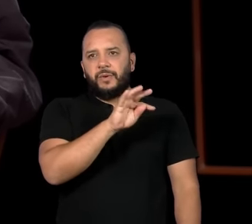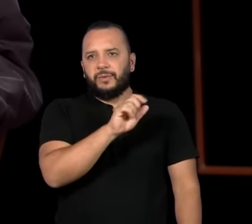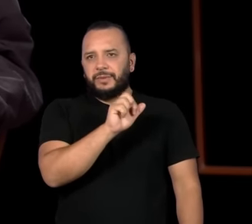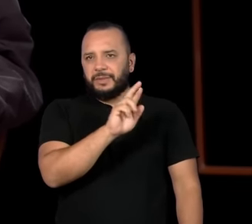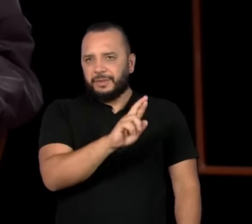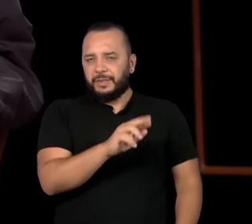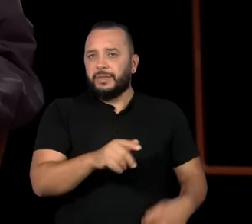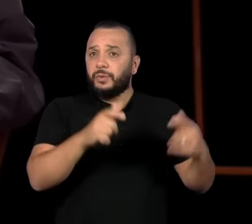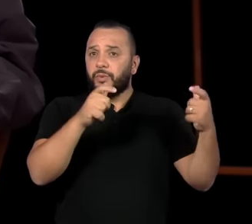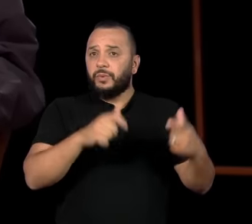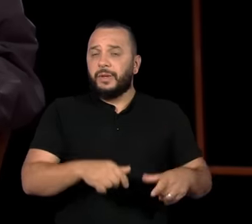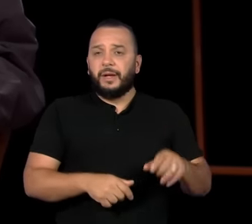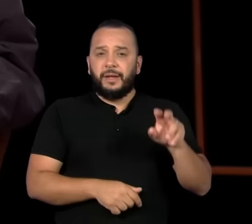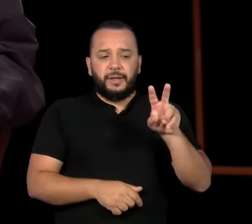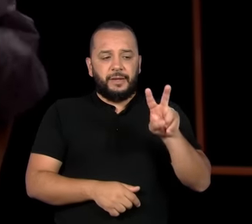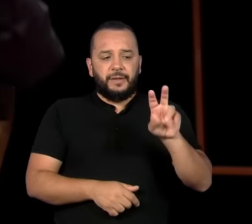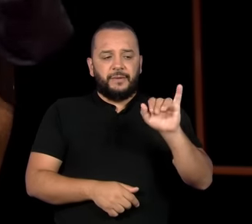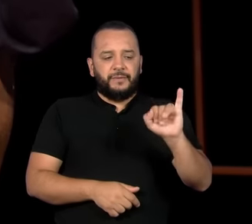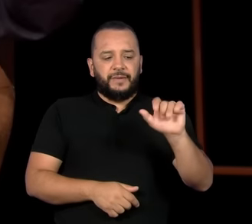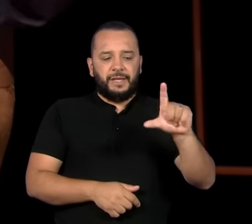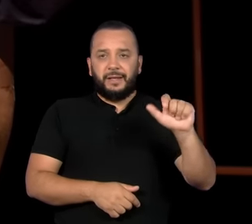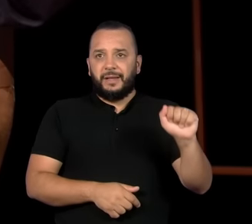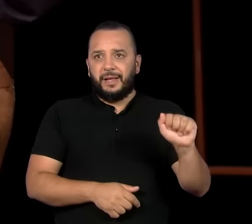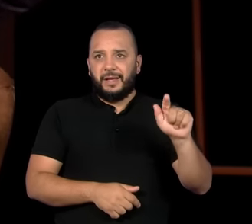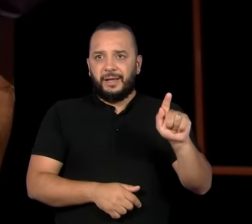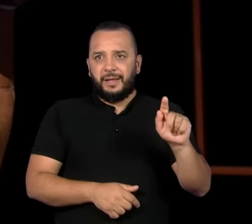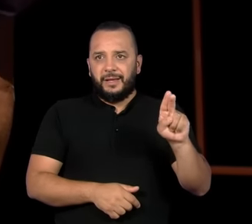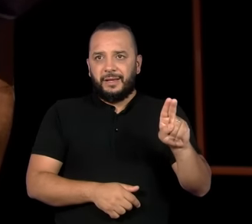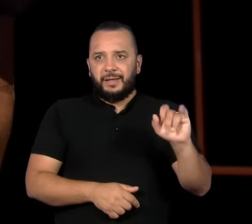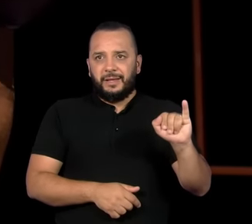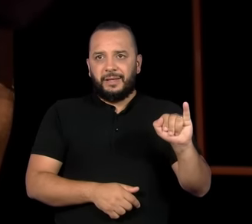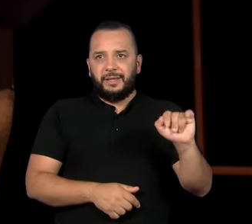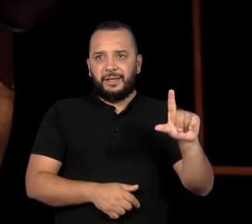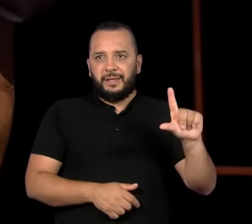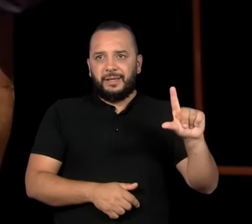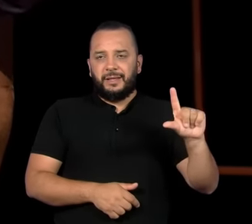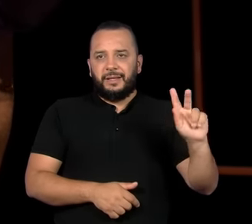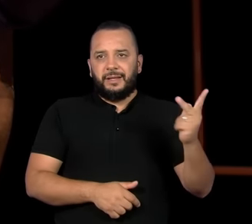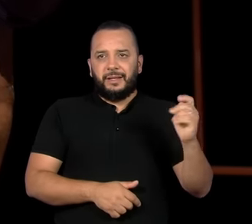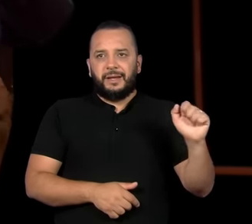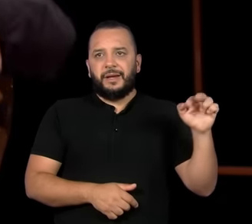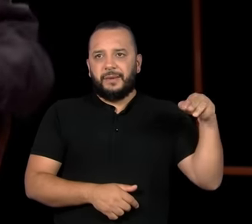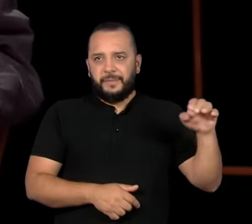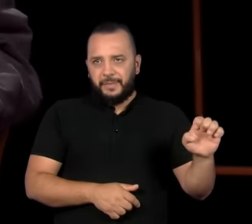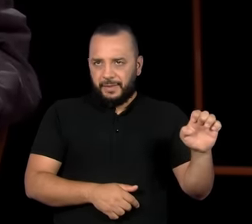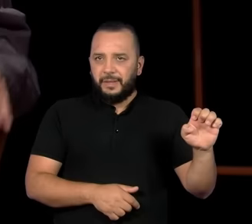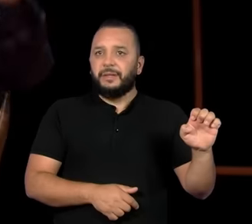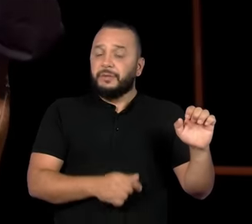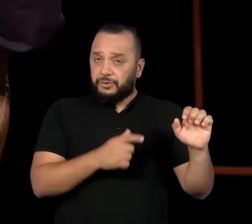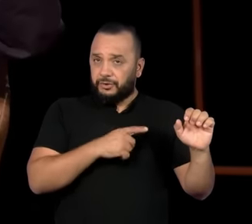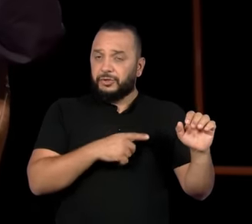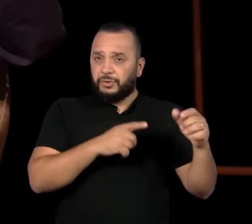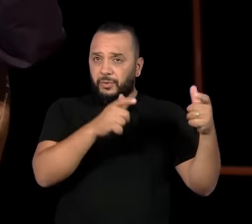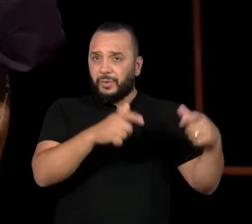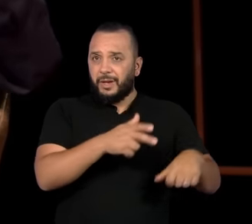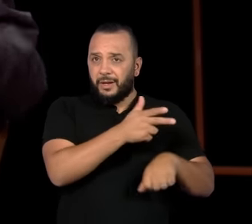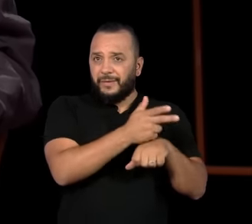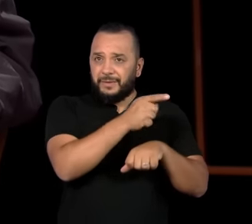Vila Guilherme, onde tinha um estúdio ali. Uhum. E eu estava ali. Tomei a